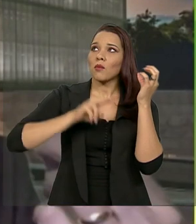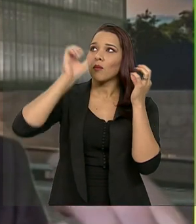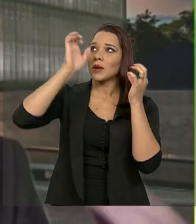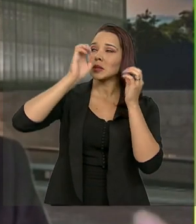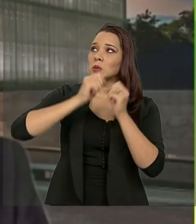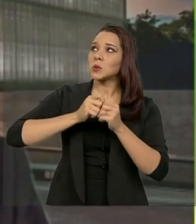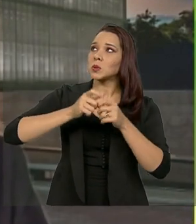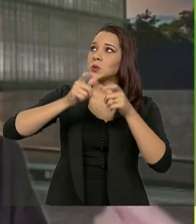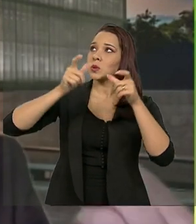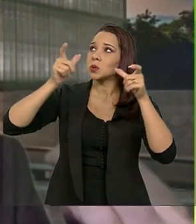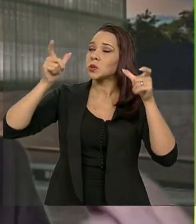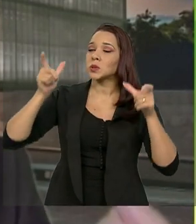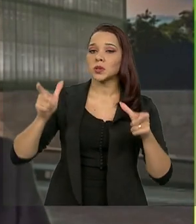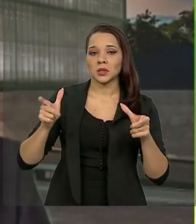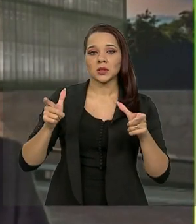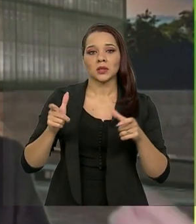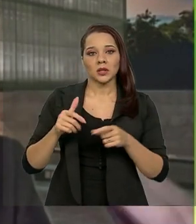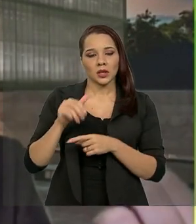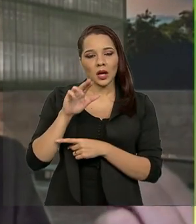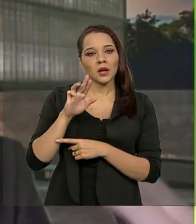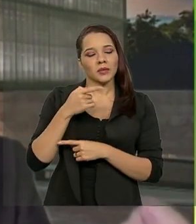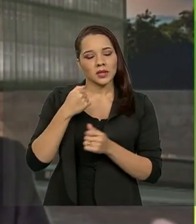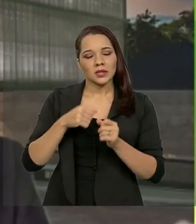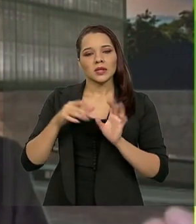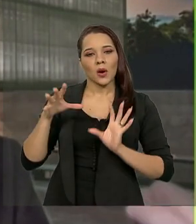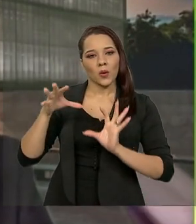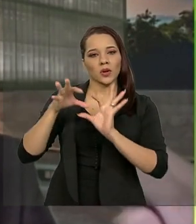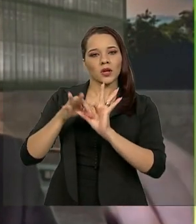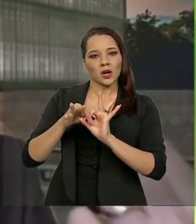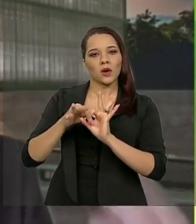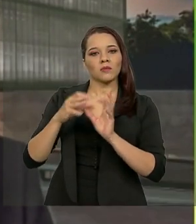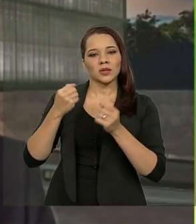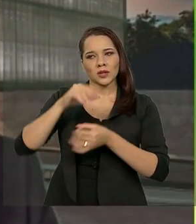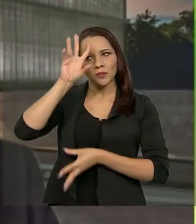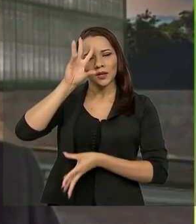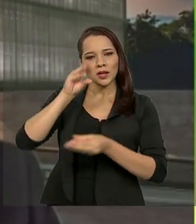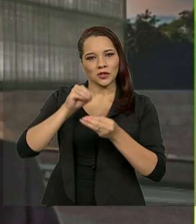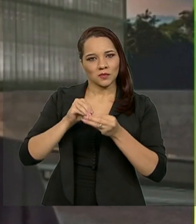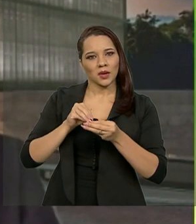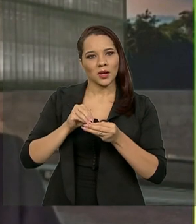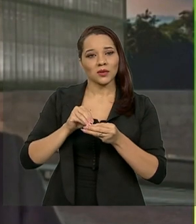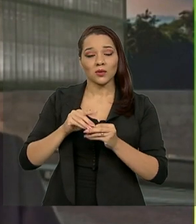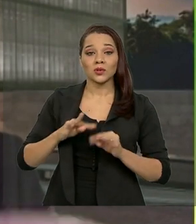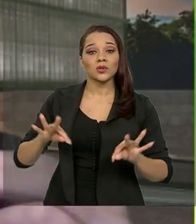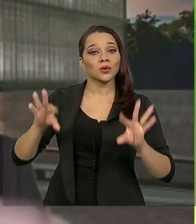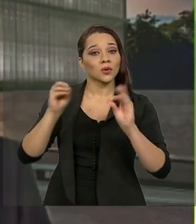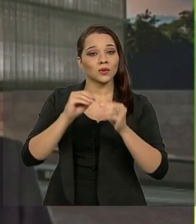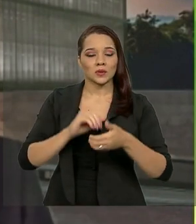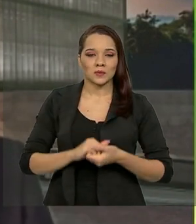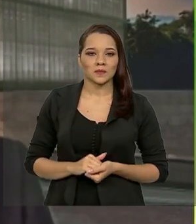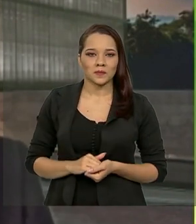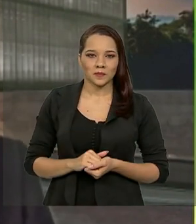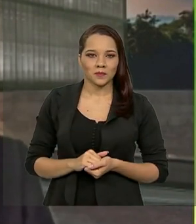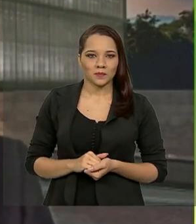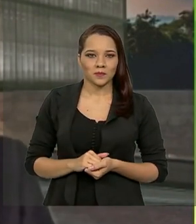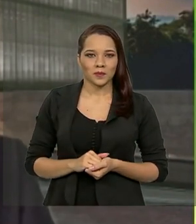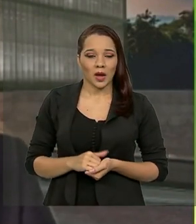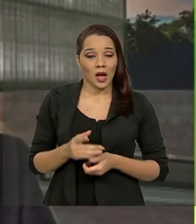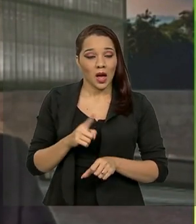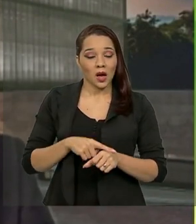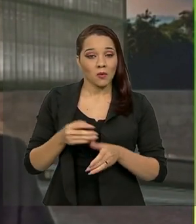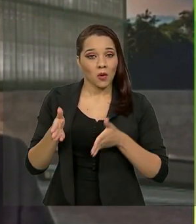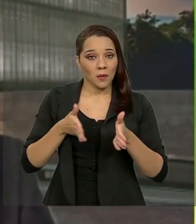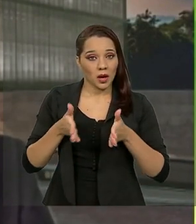aí precisa a união, o entendimento e a compreensão de todos, né? É o momento de